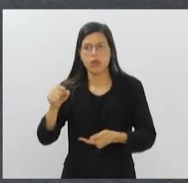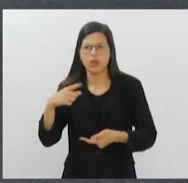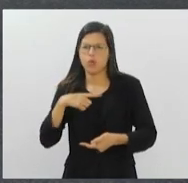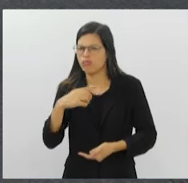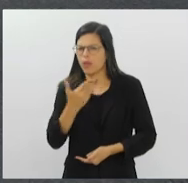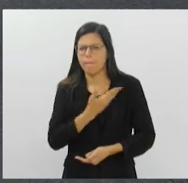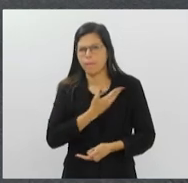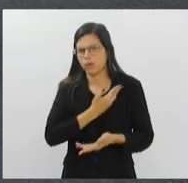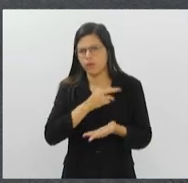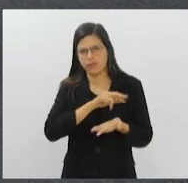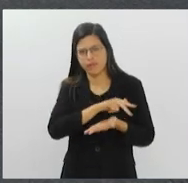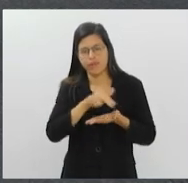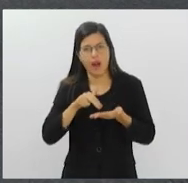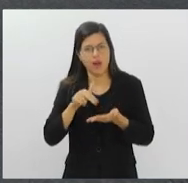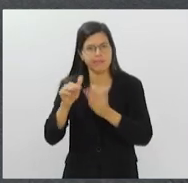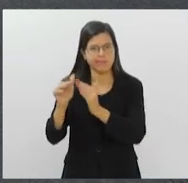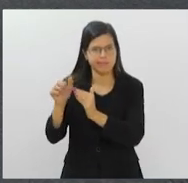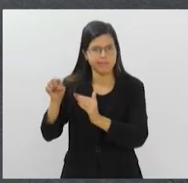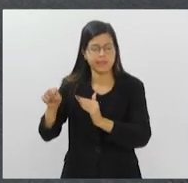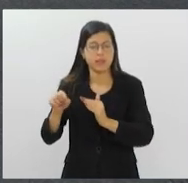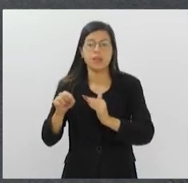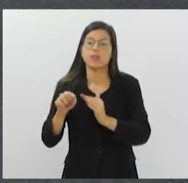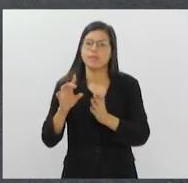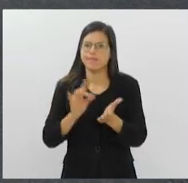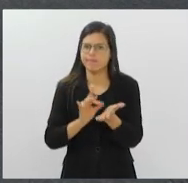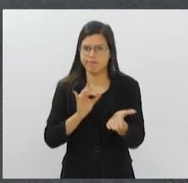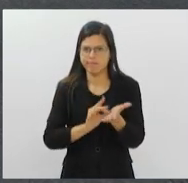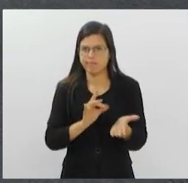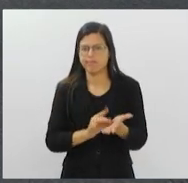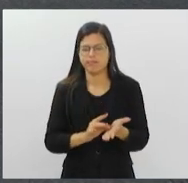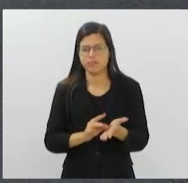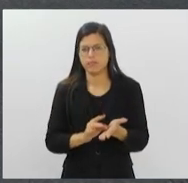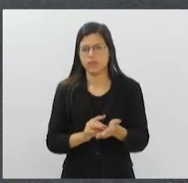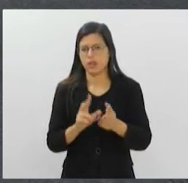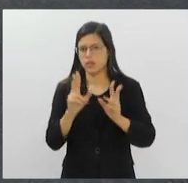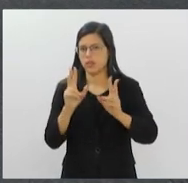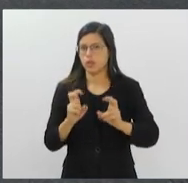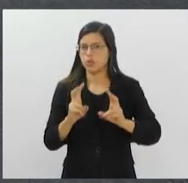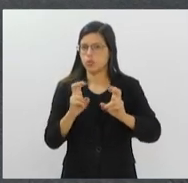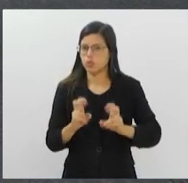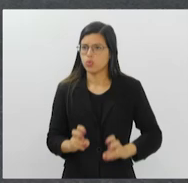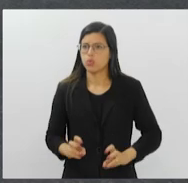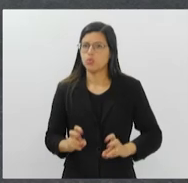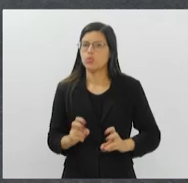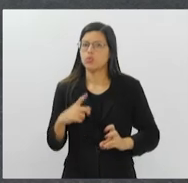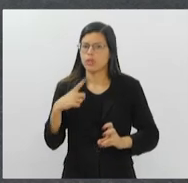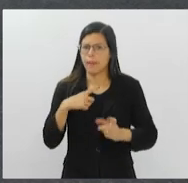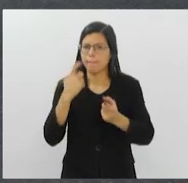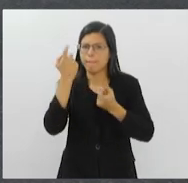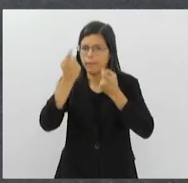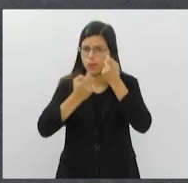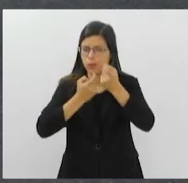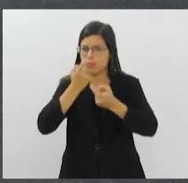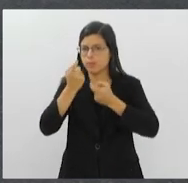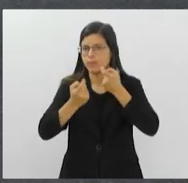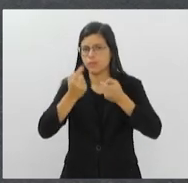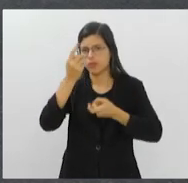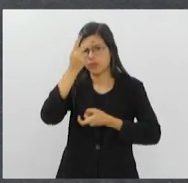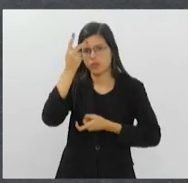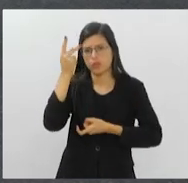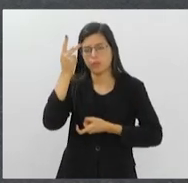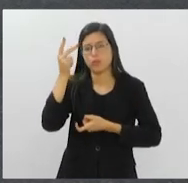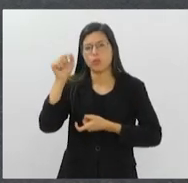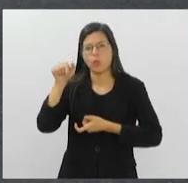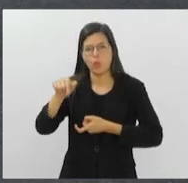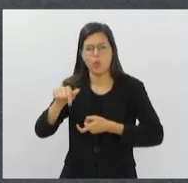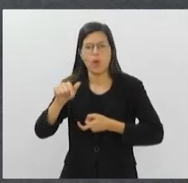E, de fato, essa é uma questão que tem atormentado os moradores da Península, como Vossa